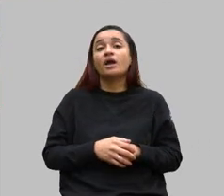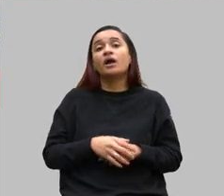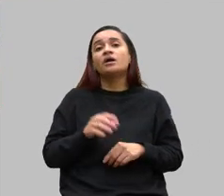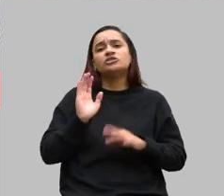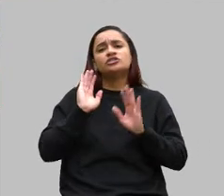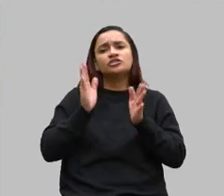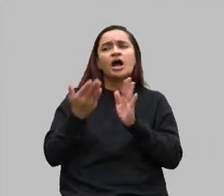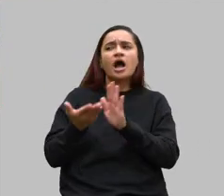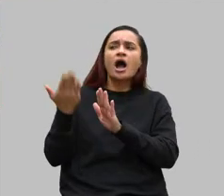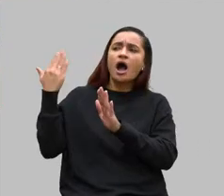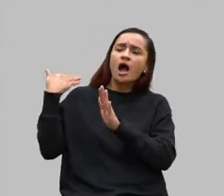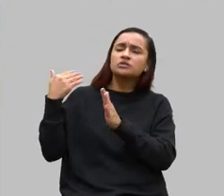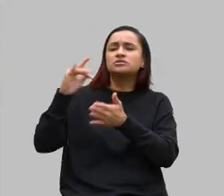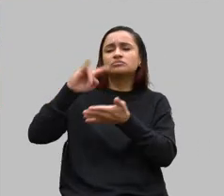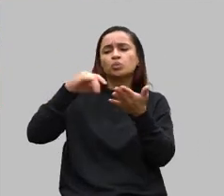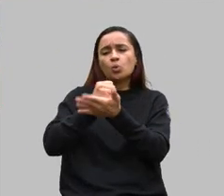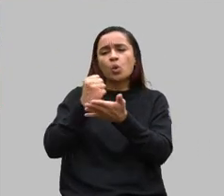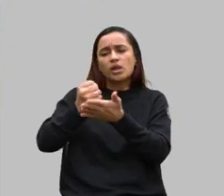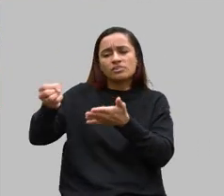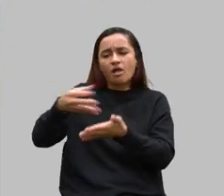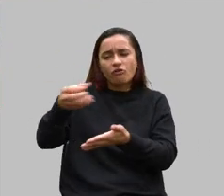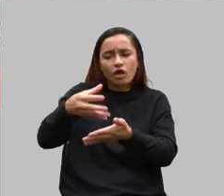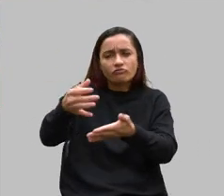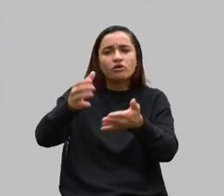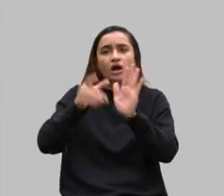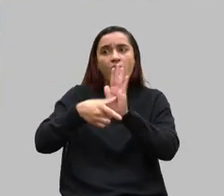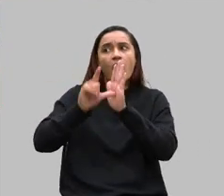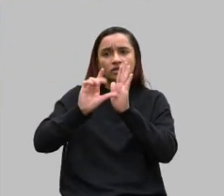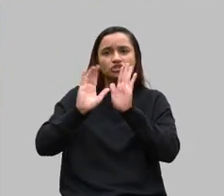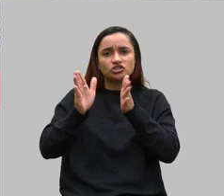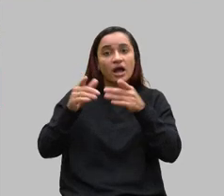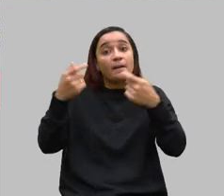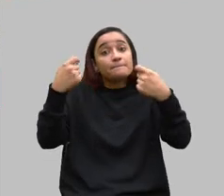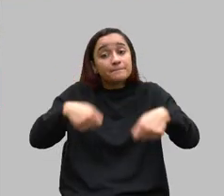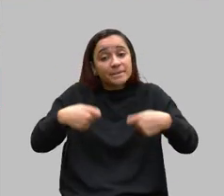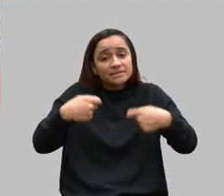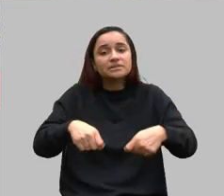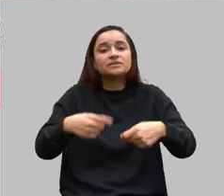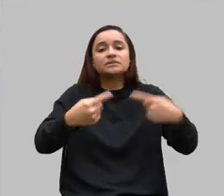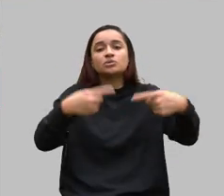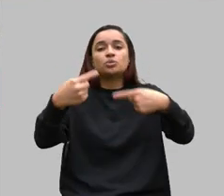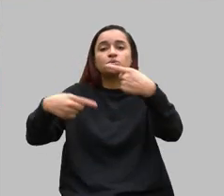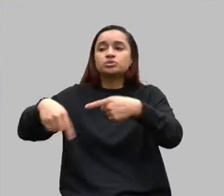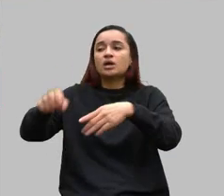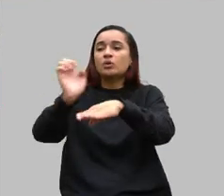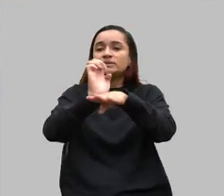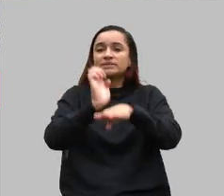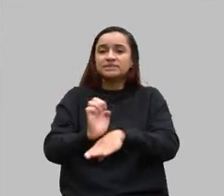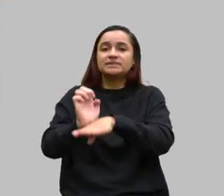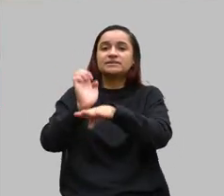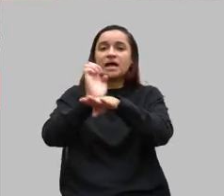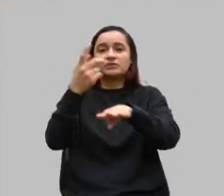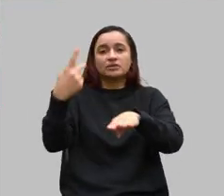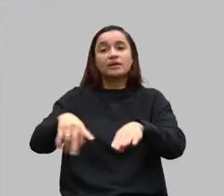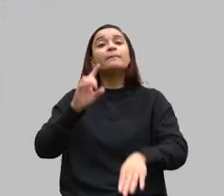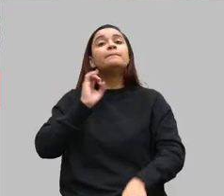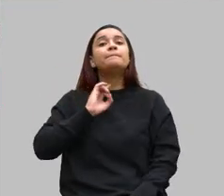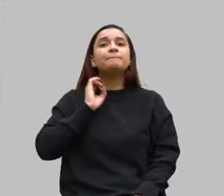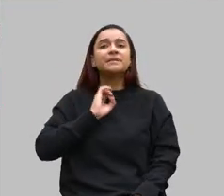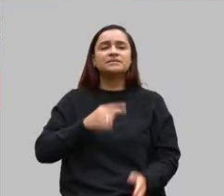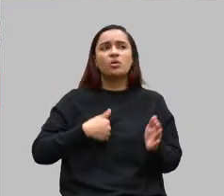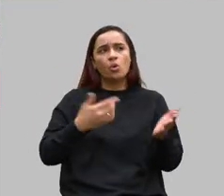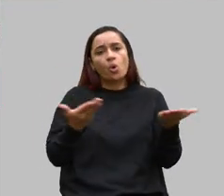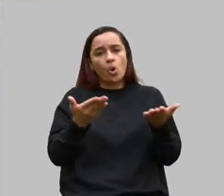antecipadamente é importante que a gente faça uma discussão do Estado de Minas geris aí caro secretário Pedro Bruno já até tive hoje cedo com o